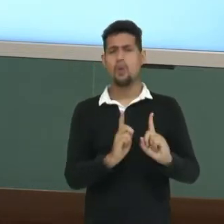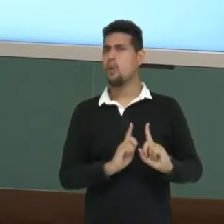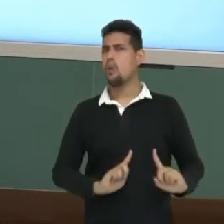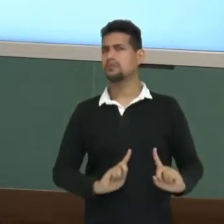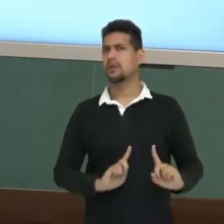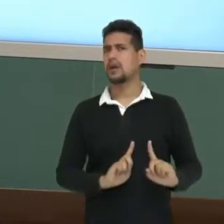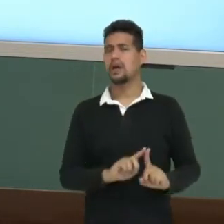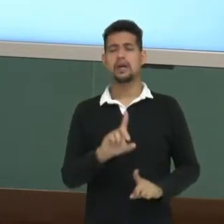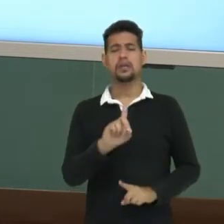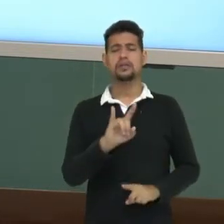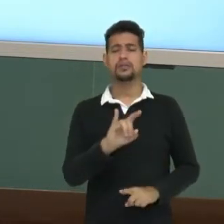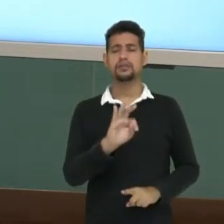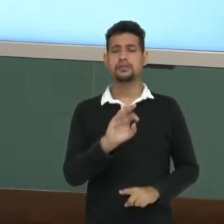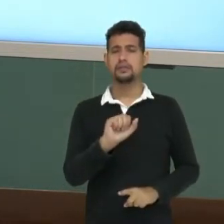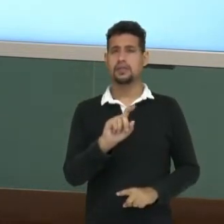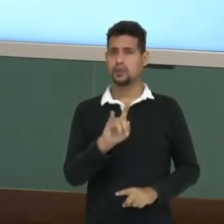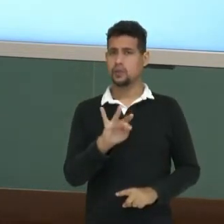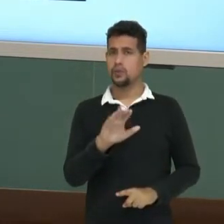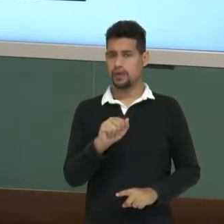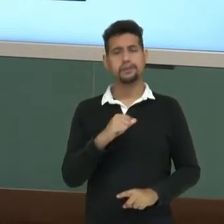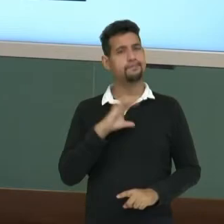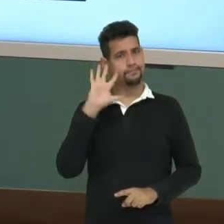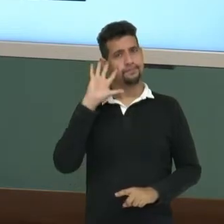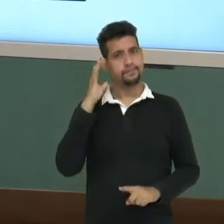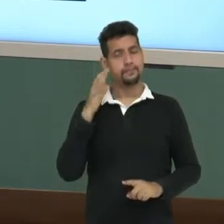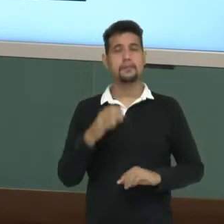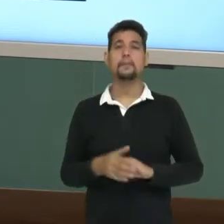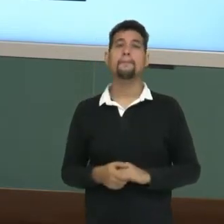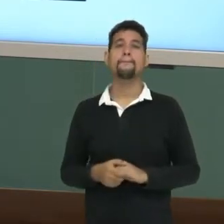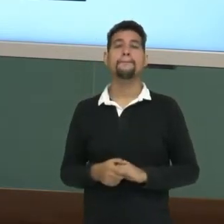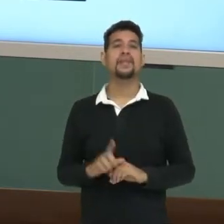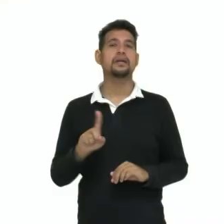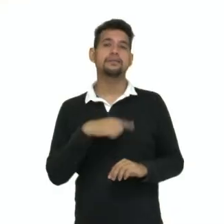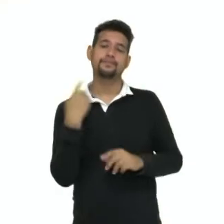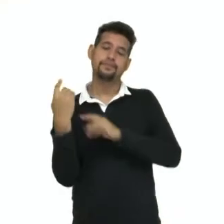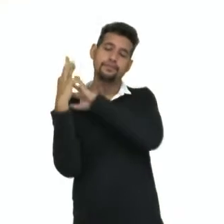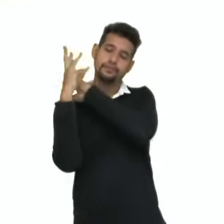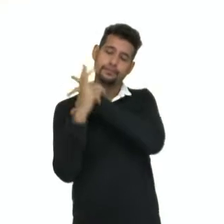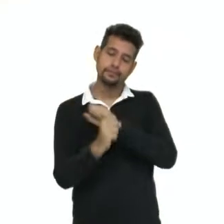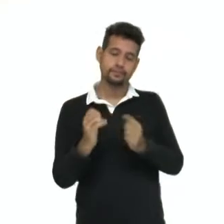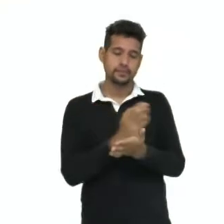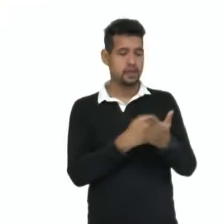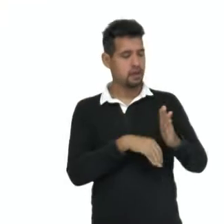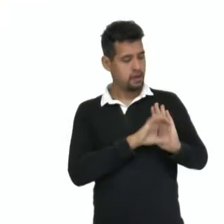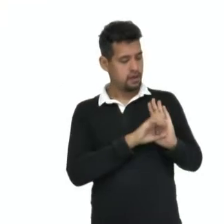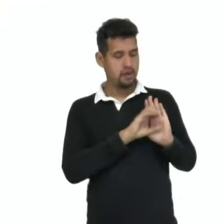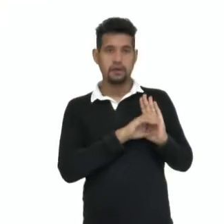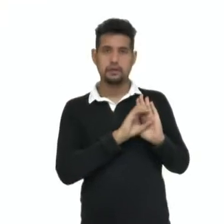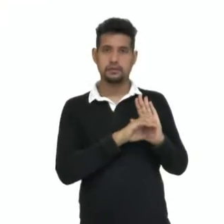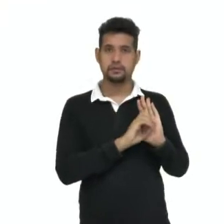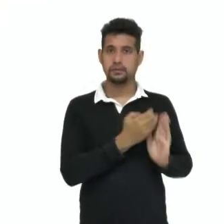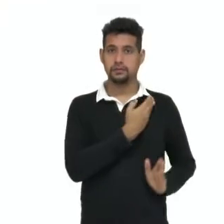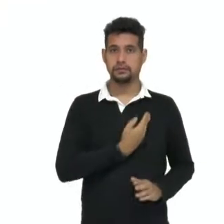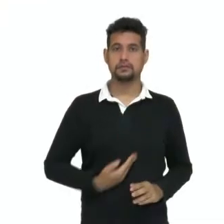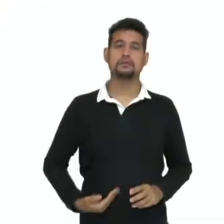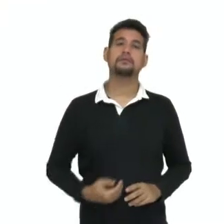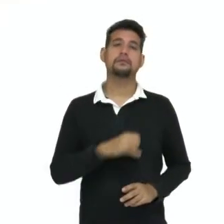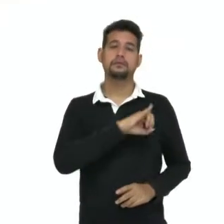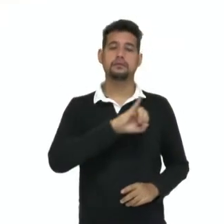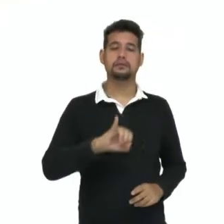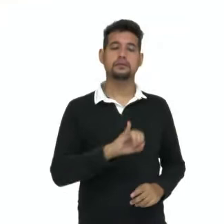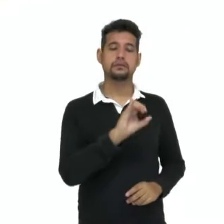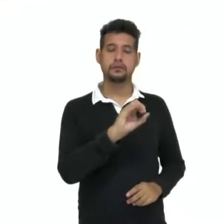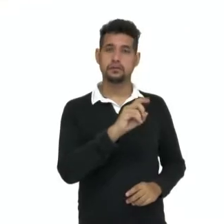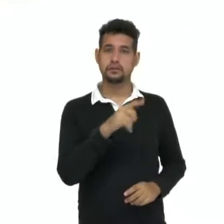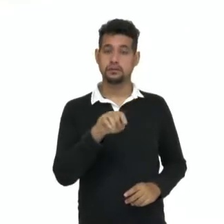essa ditadura civil-militar. Vamos retomar alguns conceitos. O governo de João Goulart, que durou de 1961 a